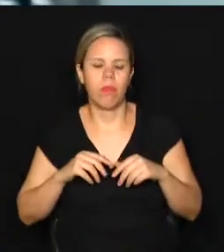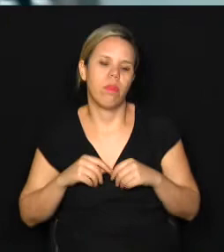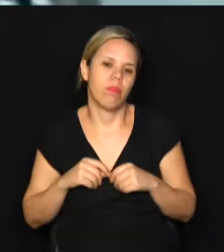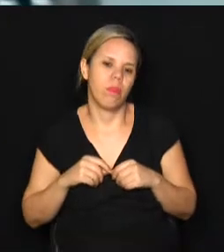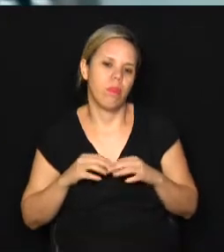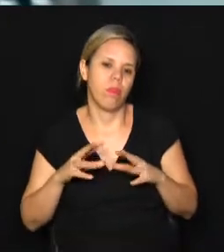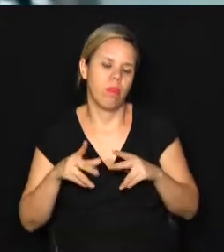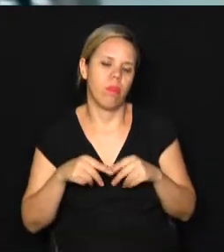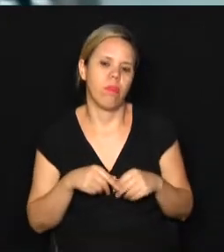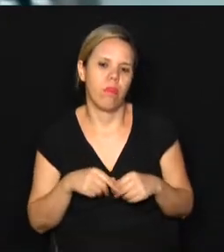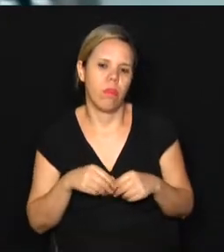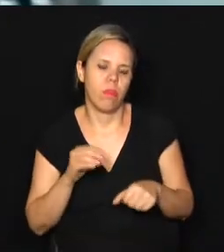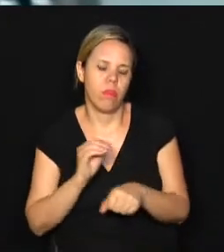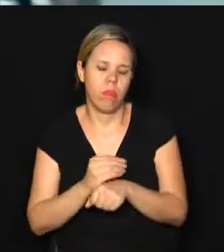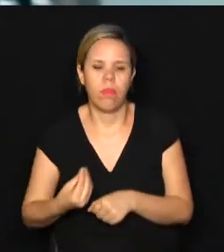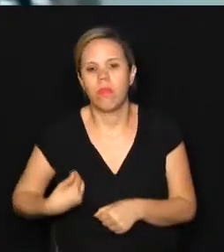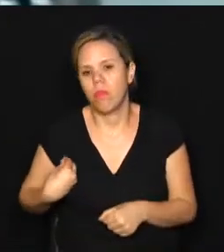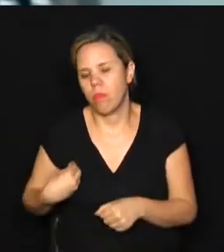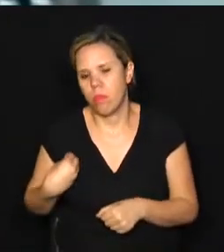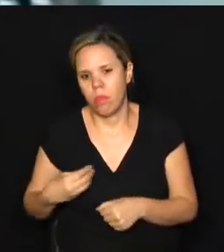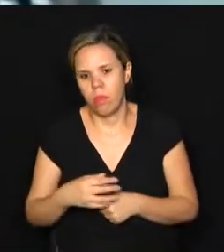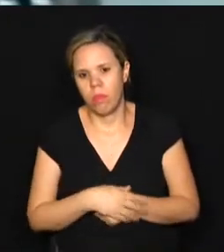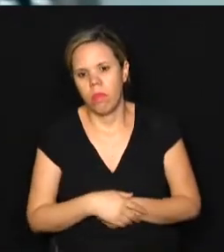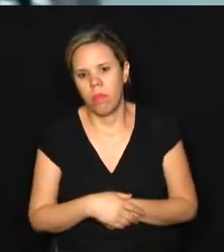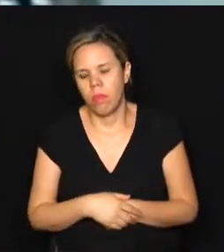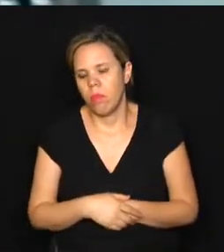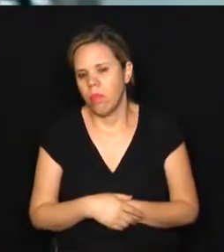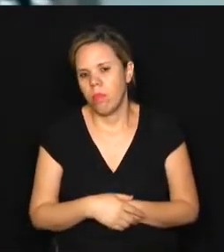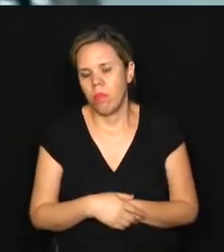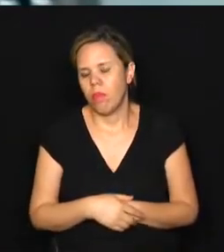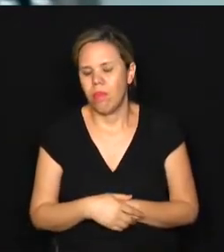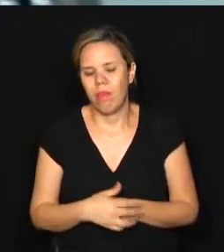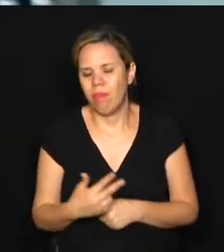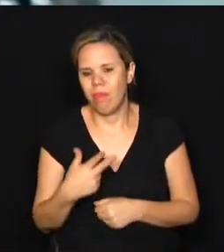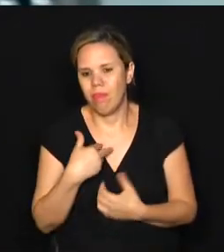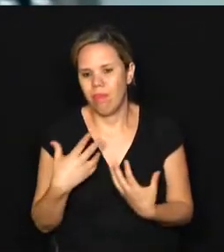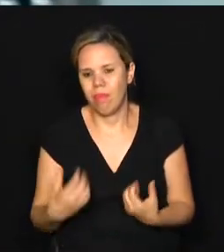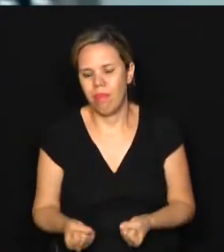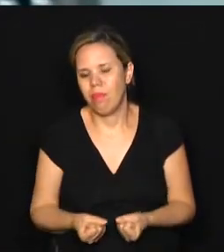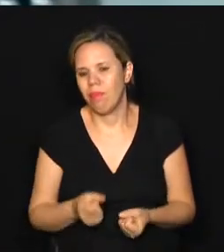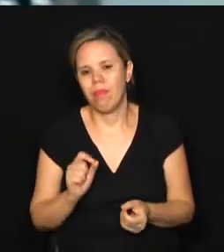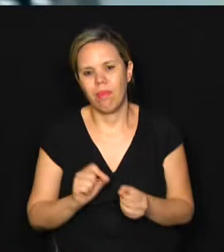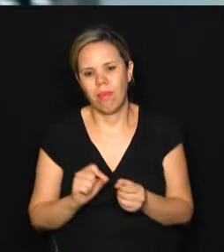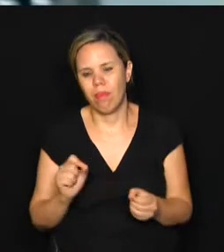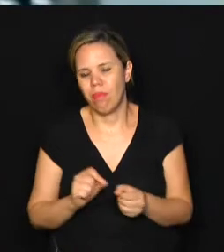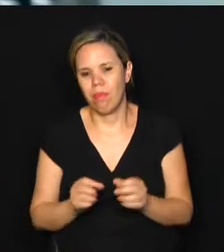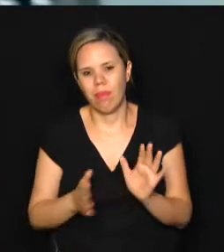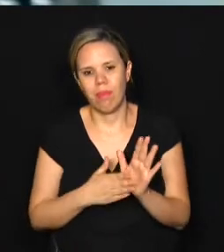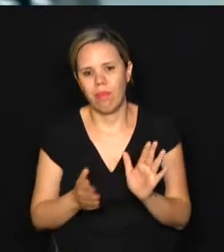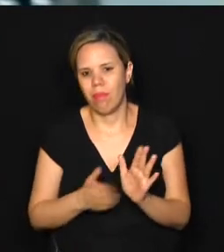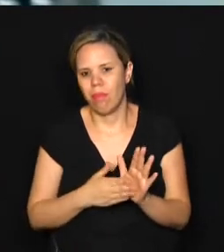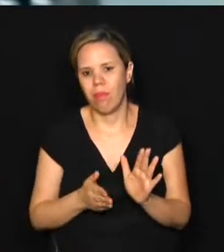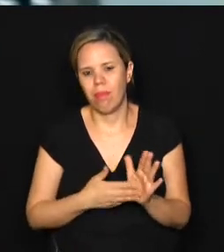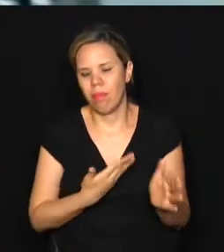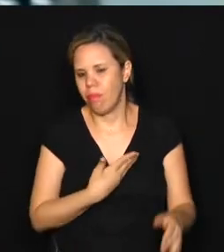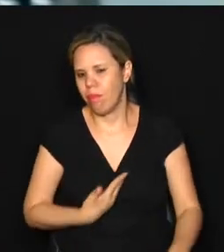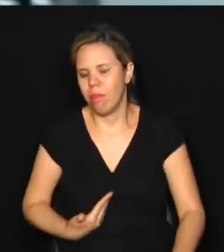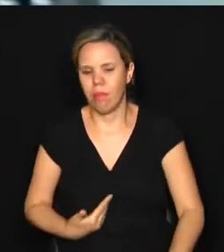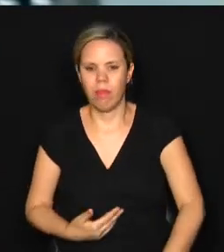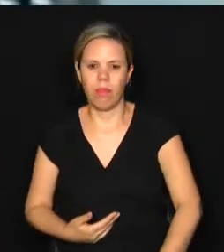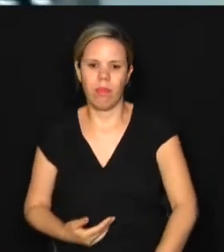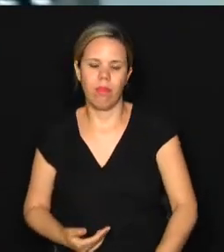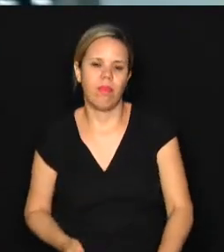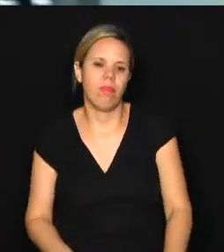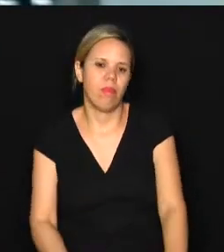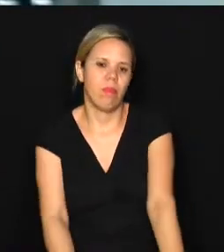porque os animais estão presentes. É inconcebível o que a proposta desse governo. Até